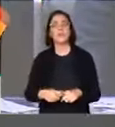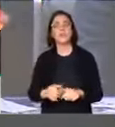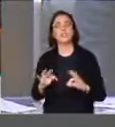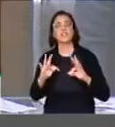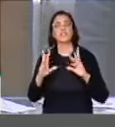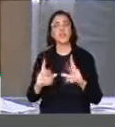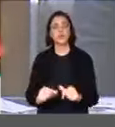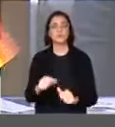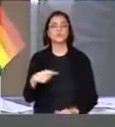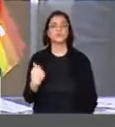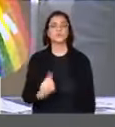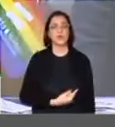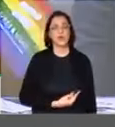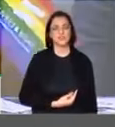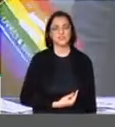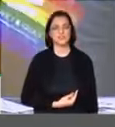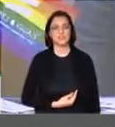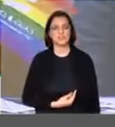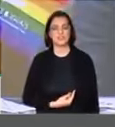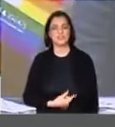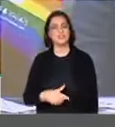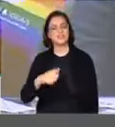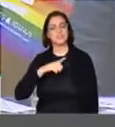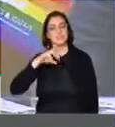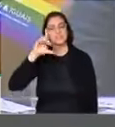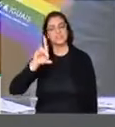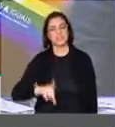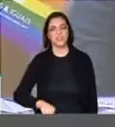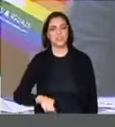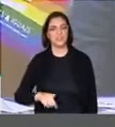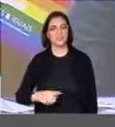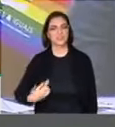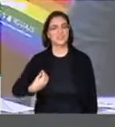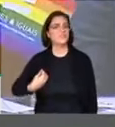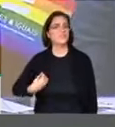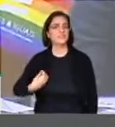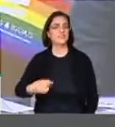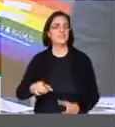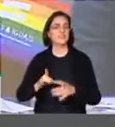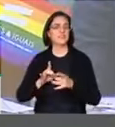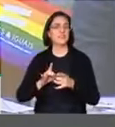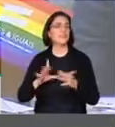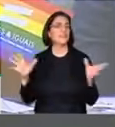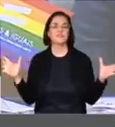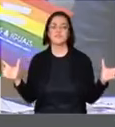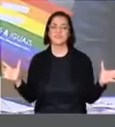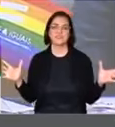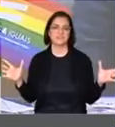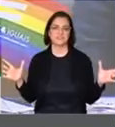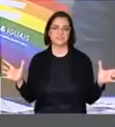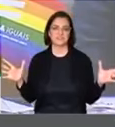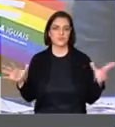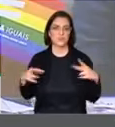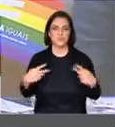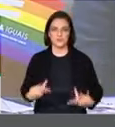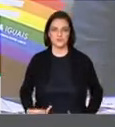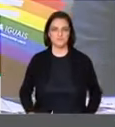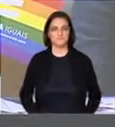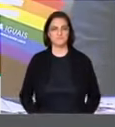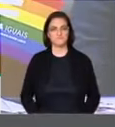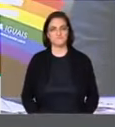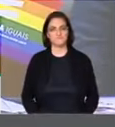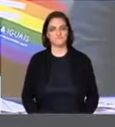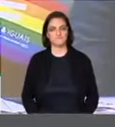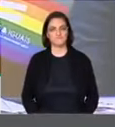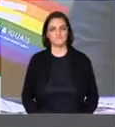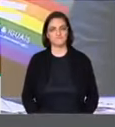todas e todos, temos o direito de viver livremente a nossa humanidade. Eu me calo com uma